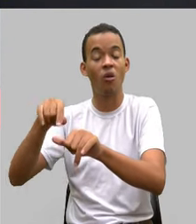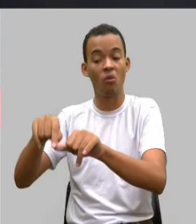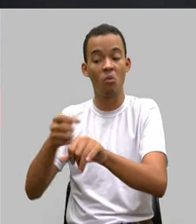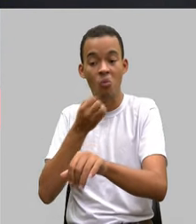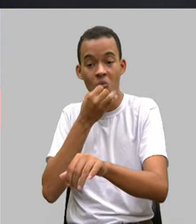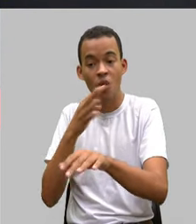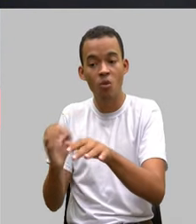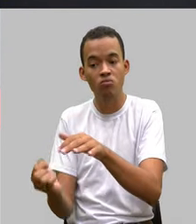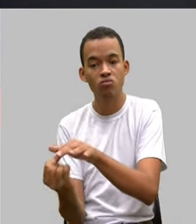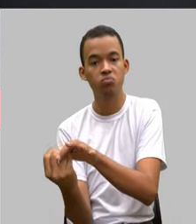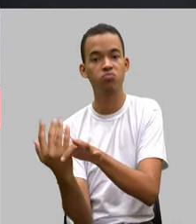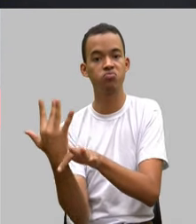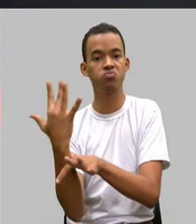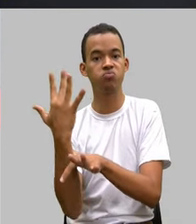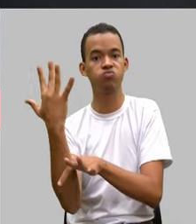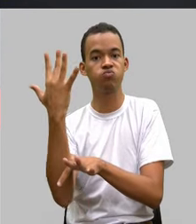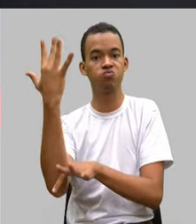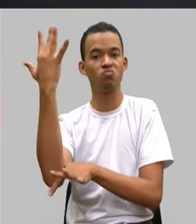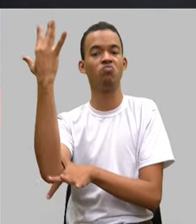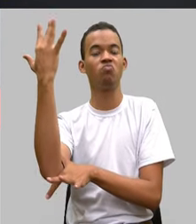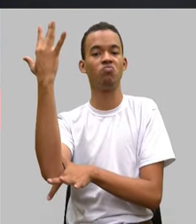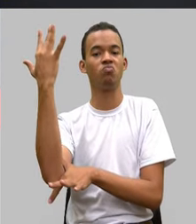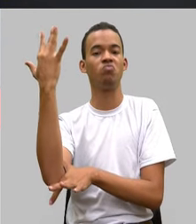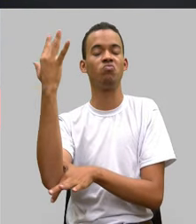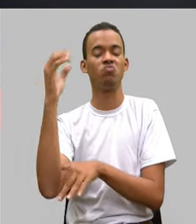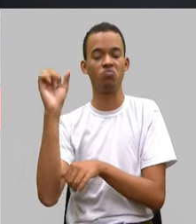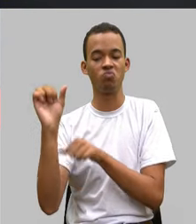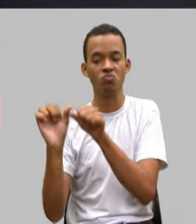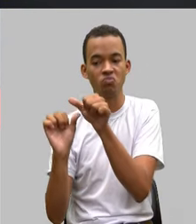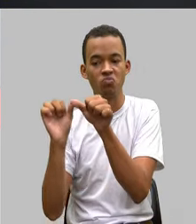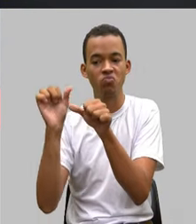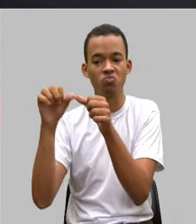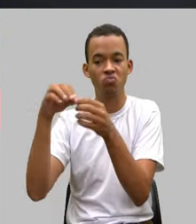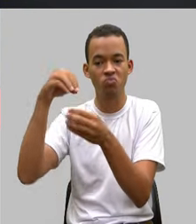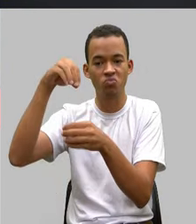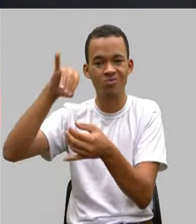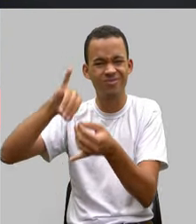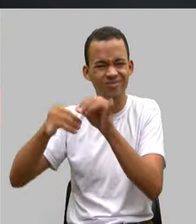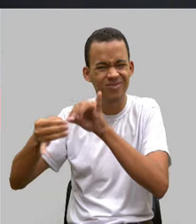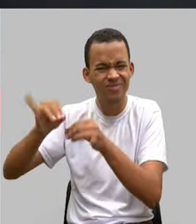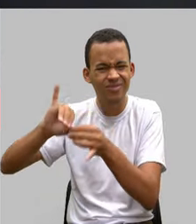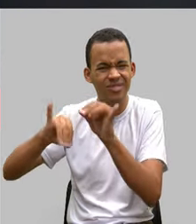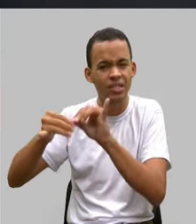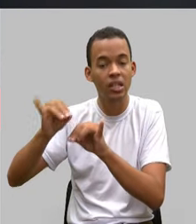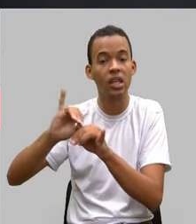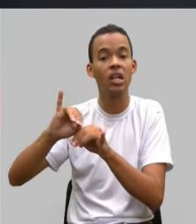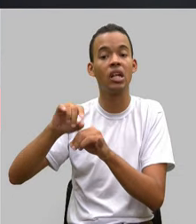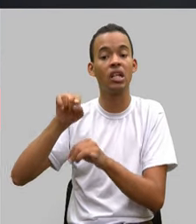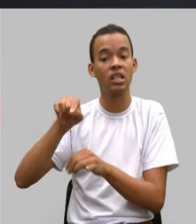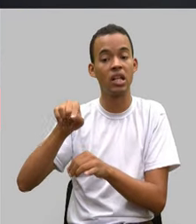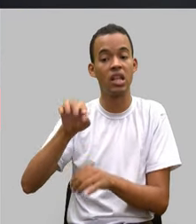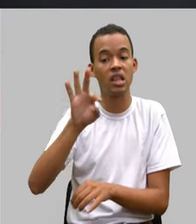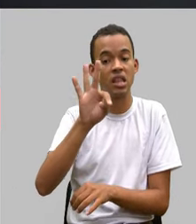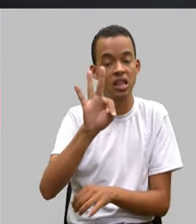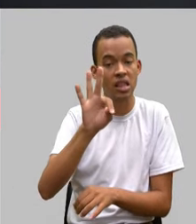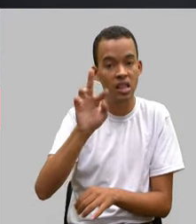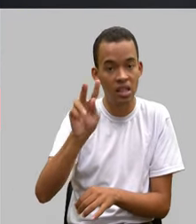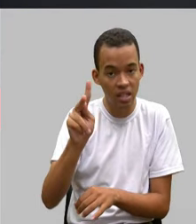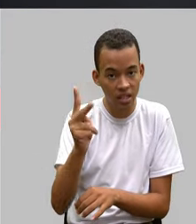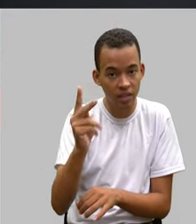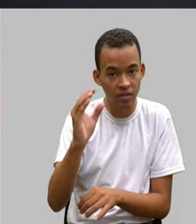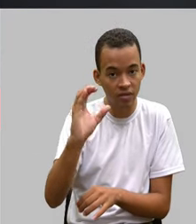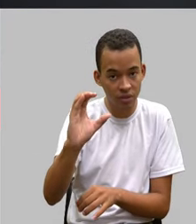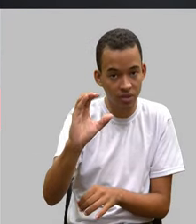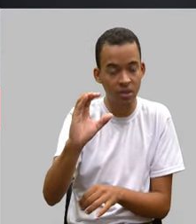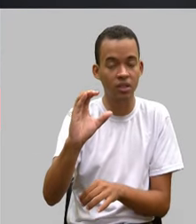o efeito eh das substâncias tornando a concentração de thc eh a